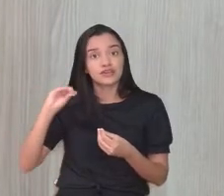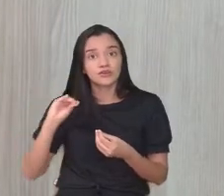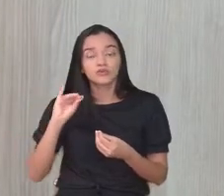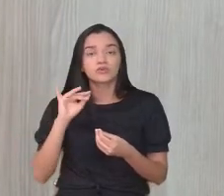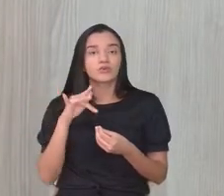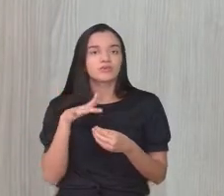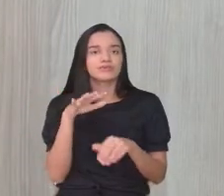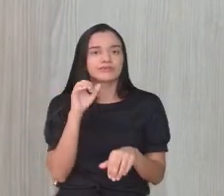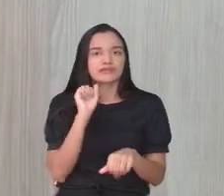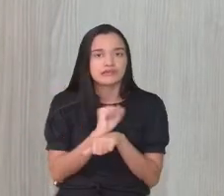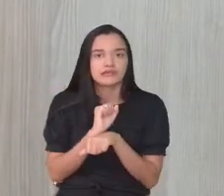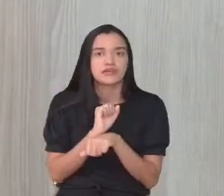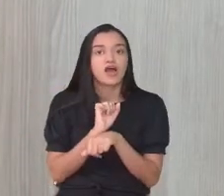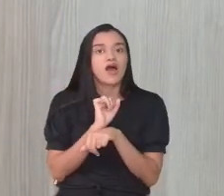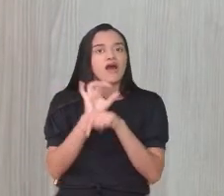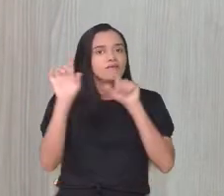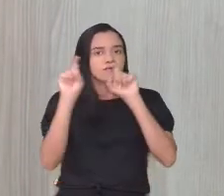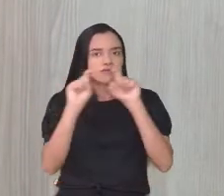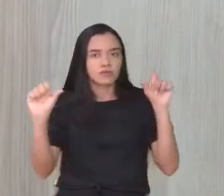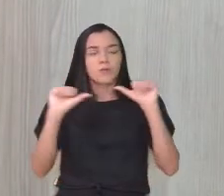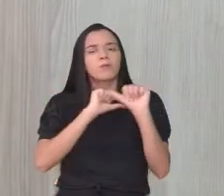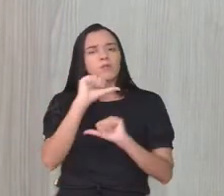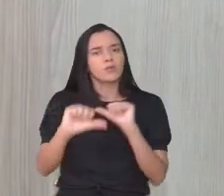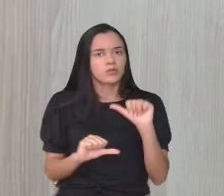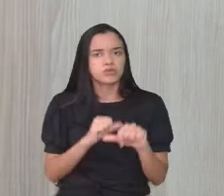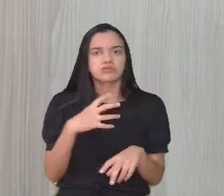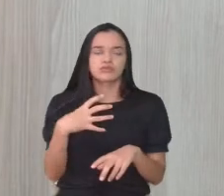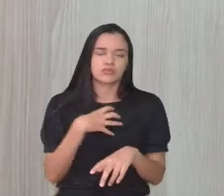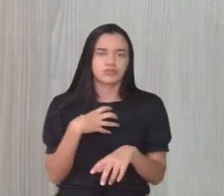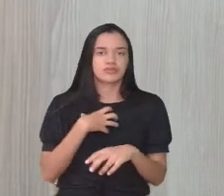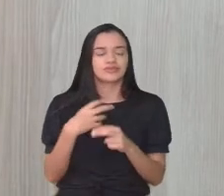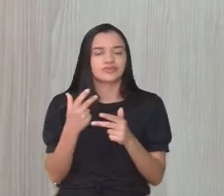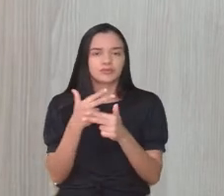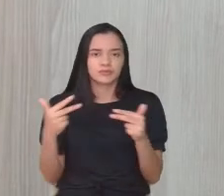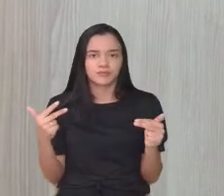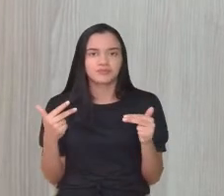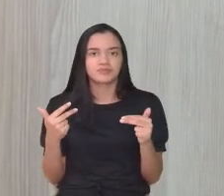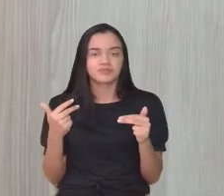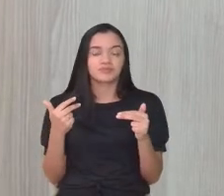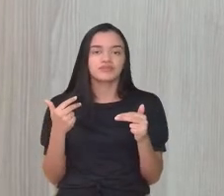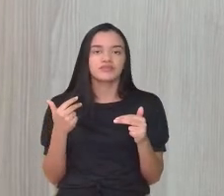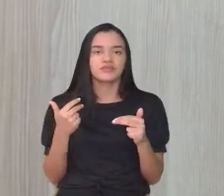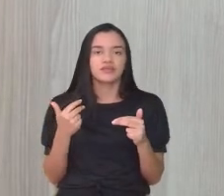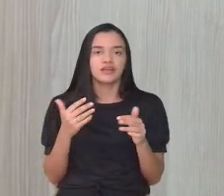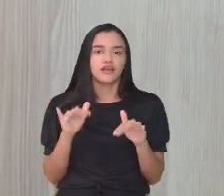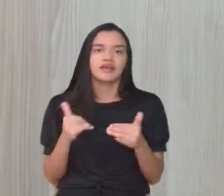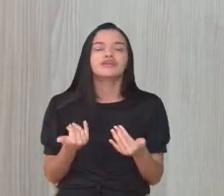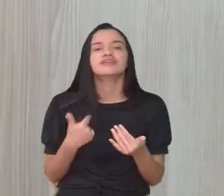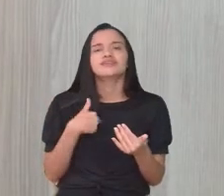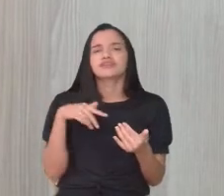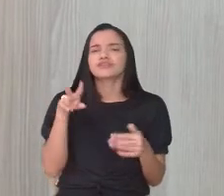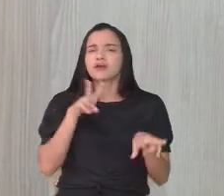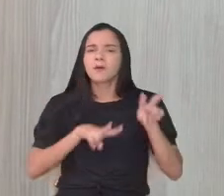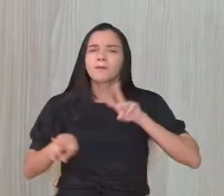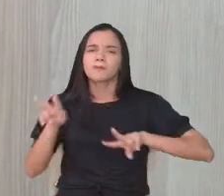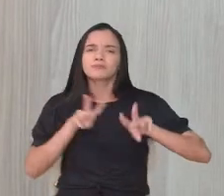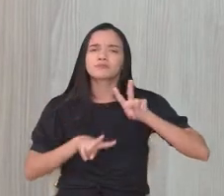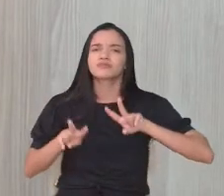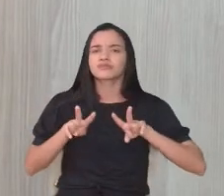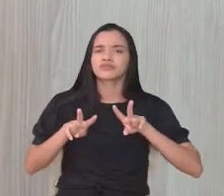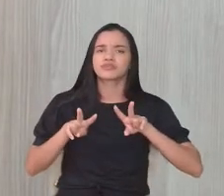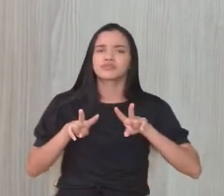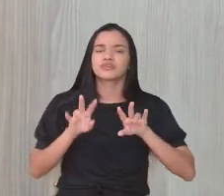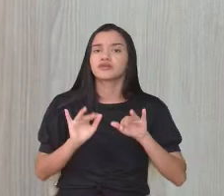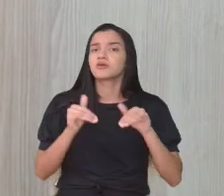mera paráfrase, ela pode mudar o sentido das coisas, né? Então, a gente tem que ficar observando aí. Quando é que